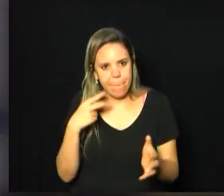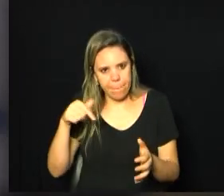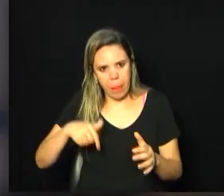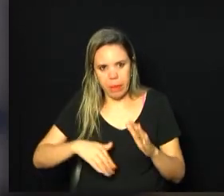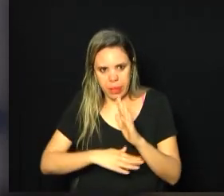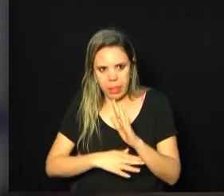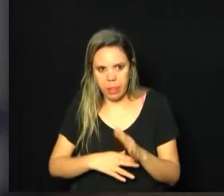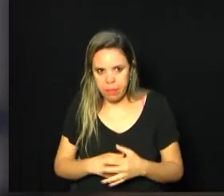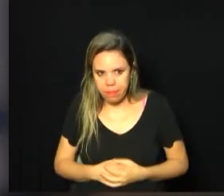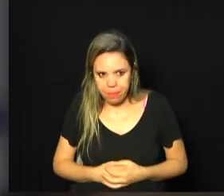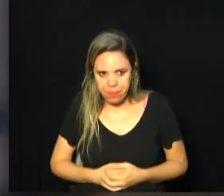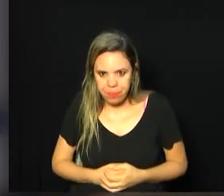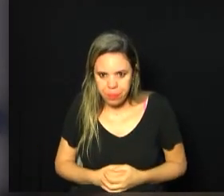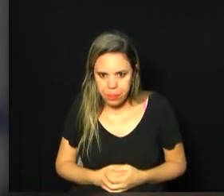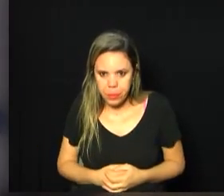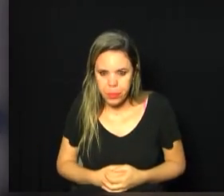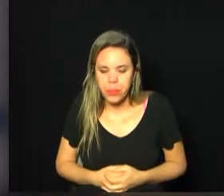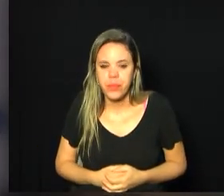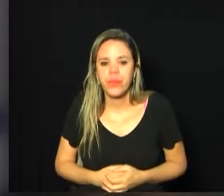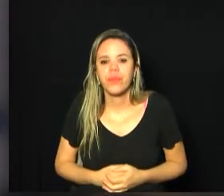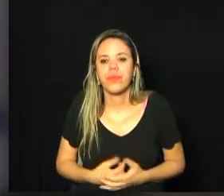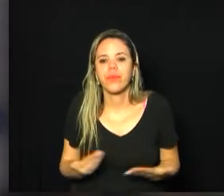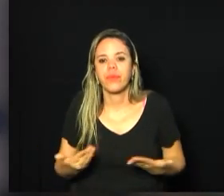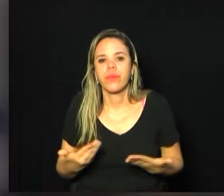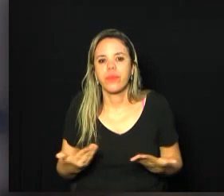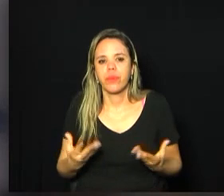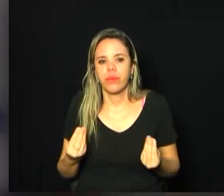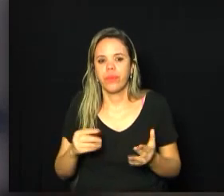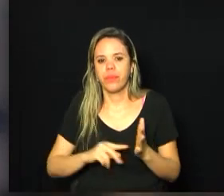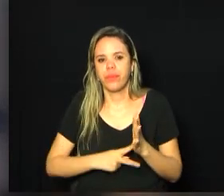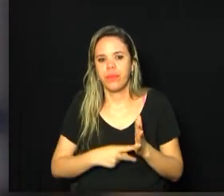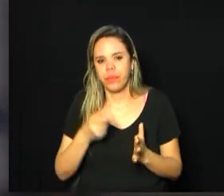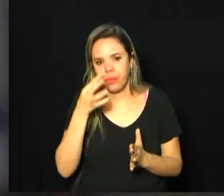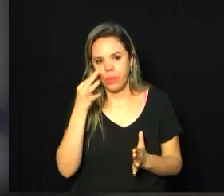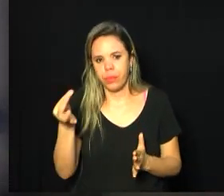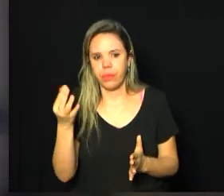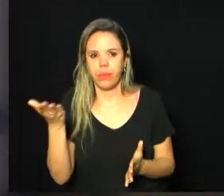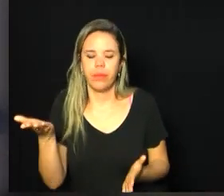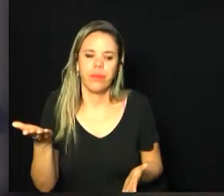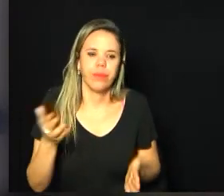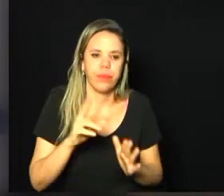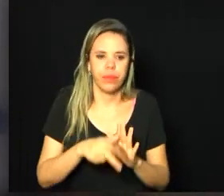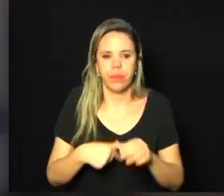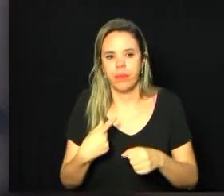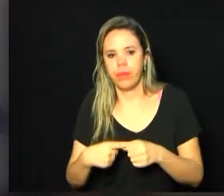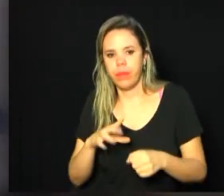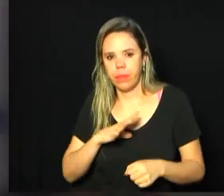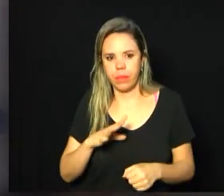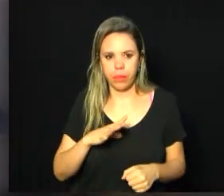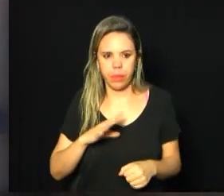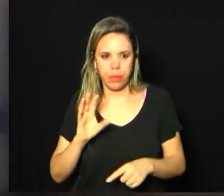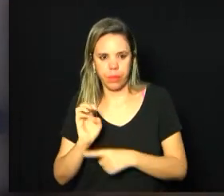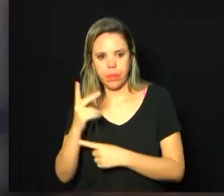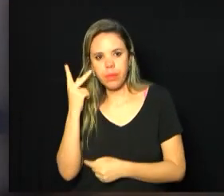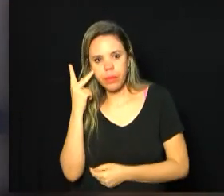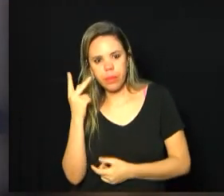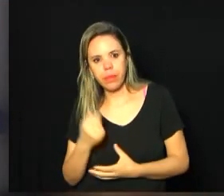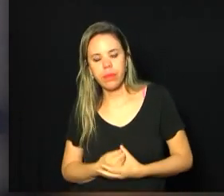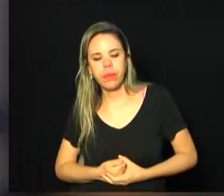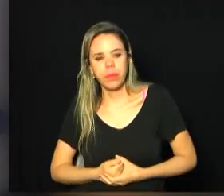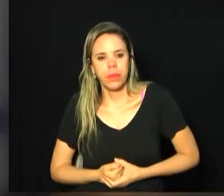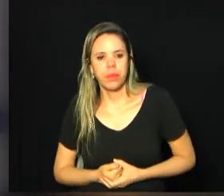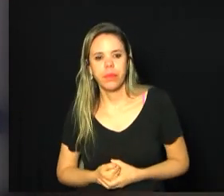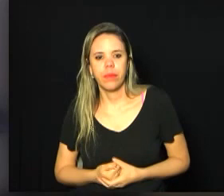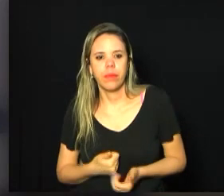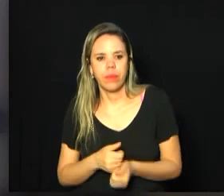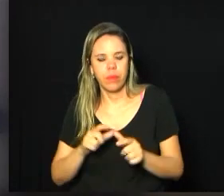Câmara Municipal de Campinas, ela envolveu hoje vários sindicatos, como você observou, de vários municípios do estado de São Paulo, que